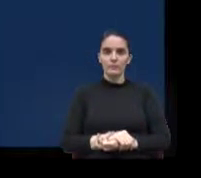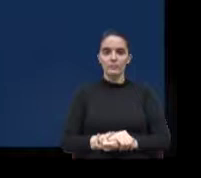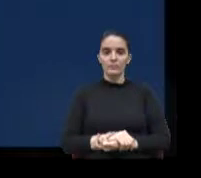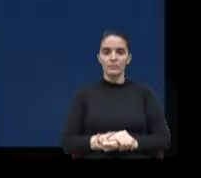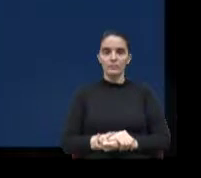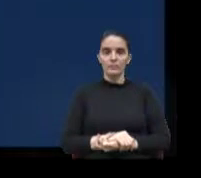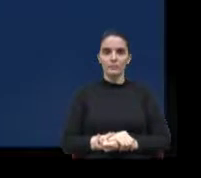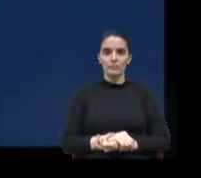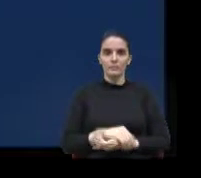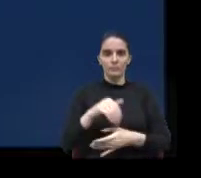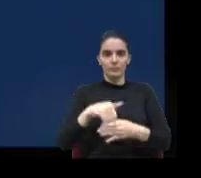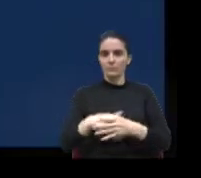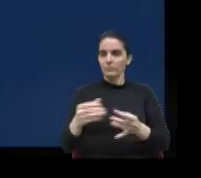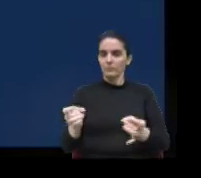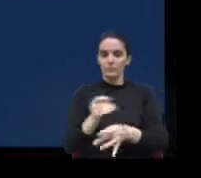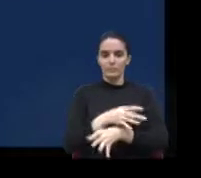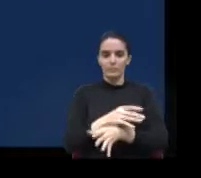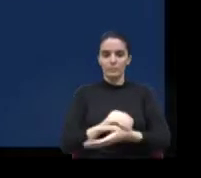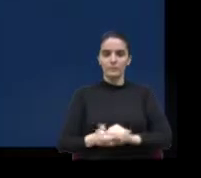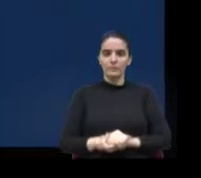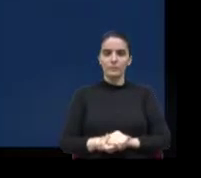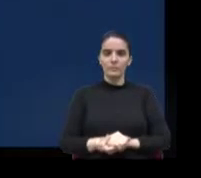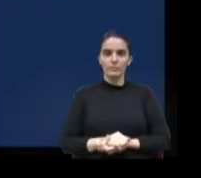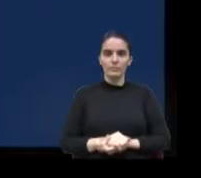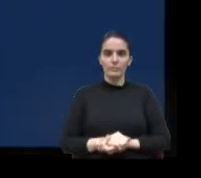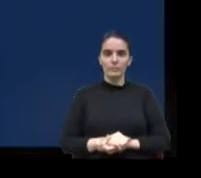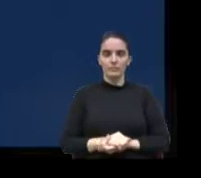Está encerrada a votação.